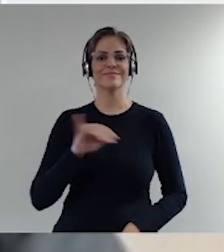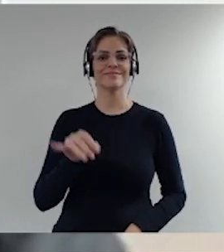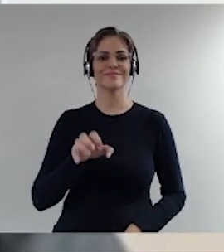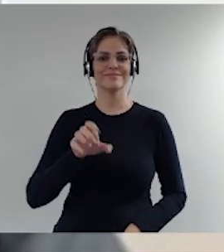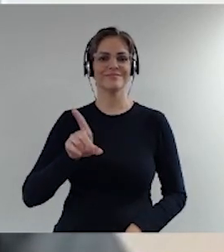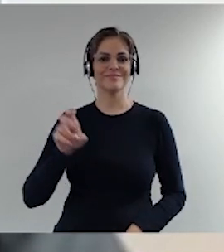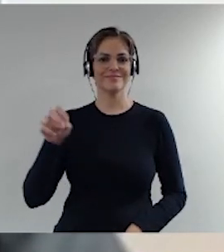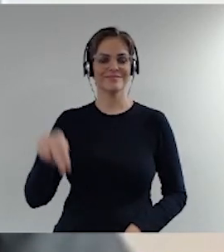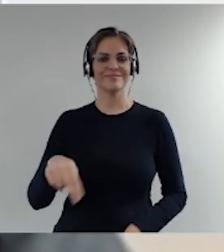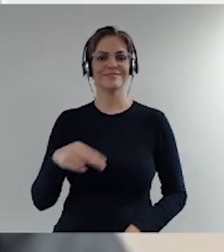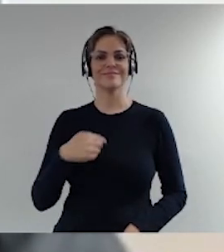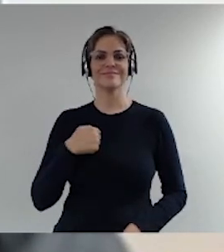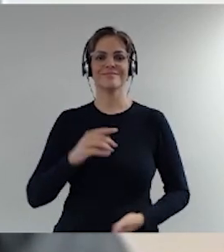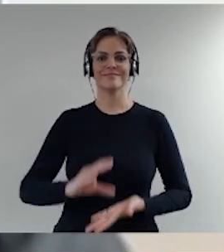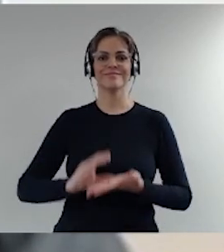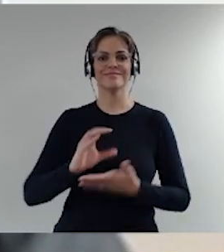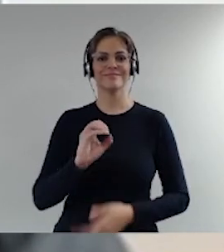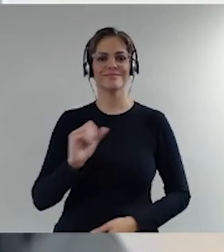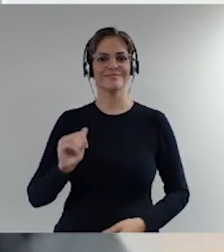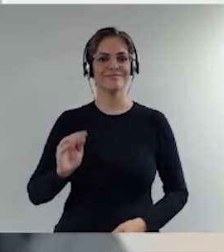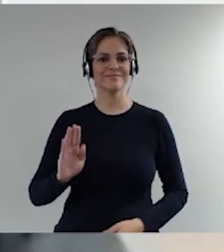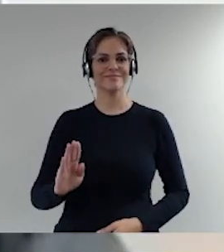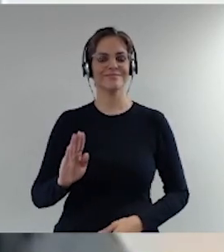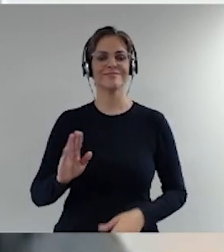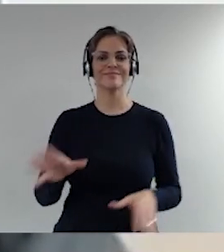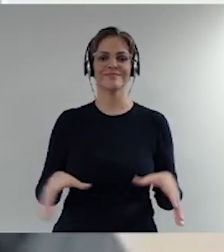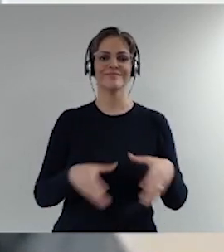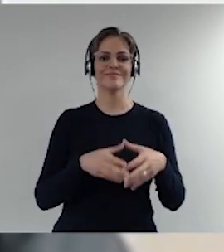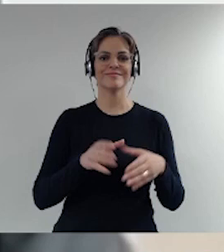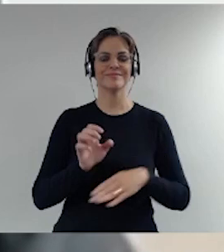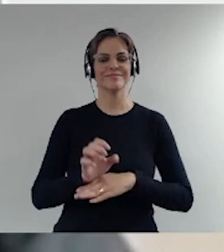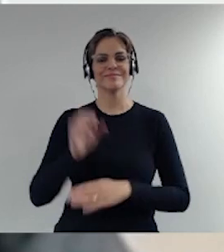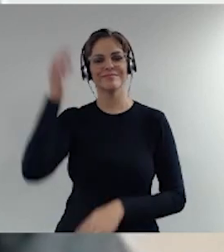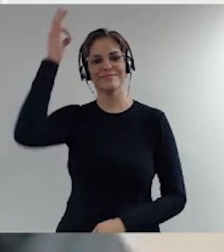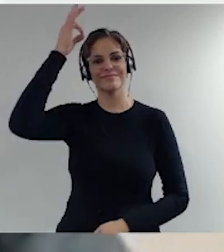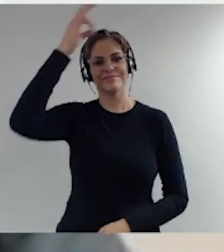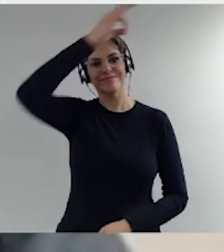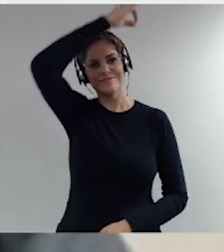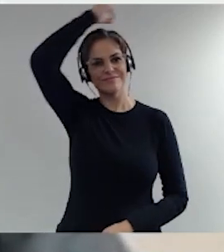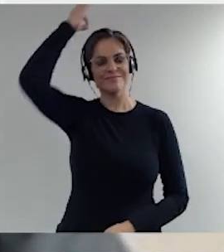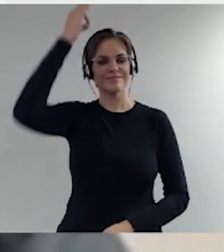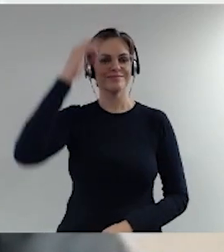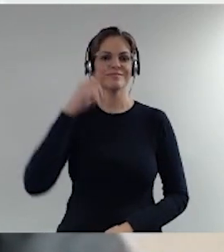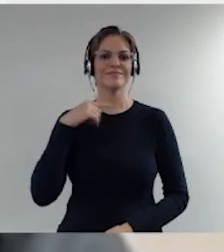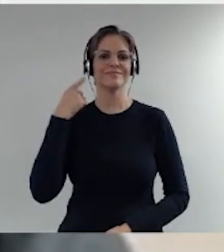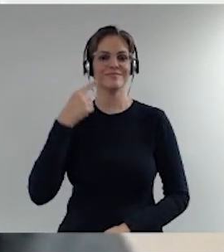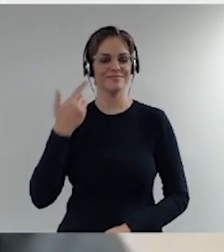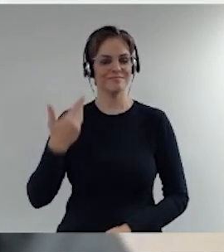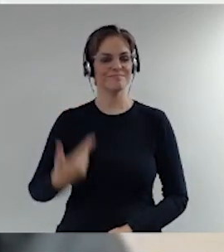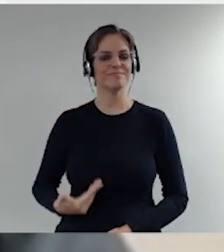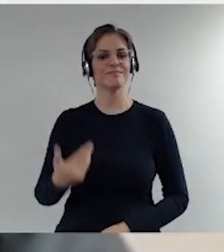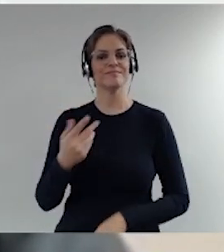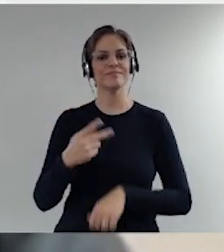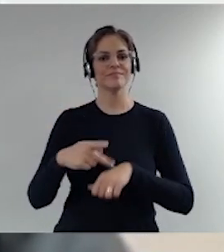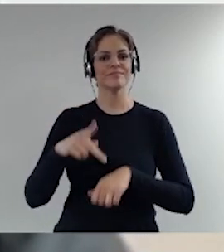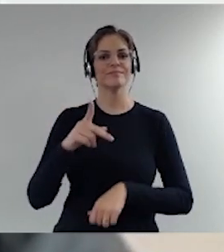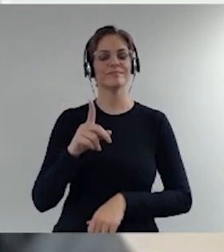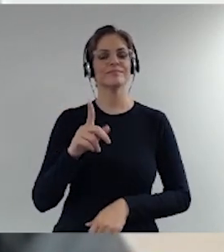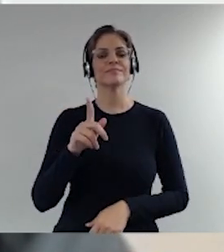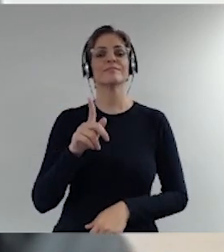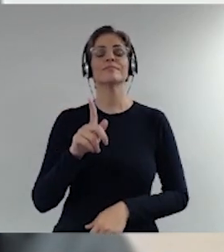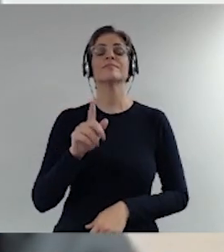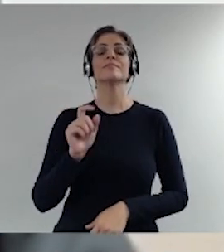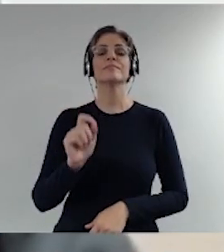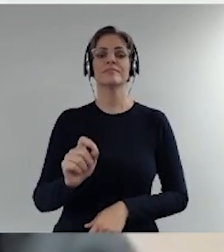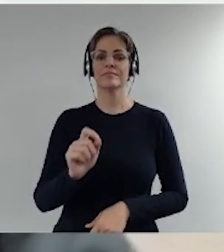Maioli. Estou conselheiro federal da OAB pela bancada do Estado do Espírito Santo, advogado, pós-graduado em processo